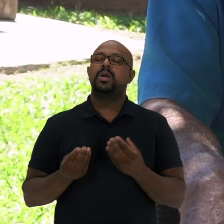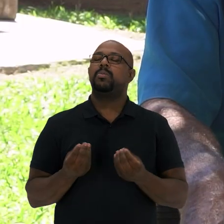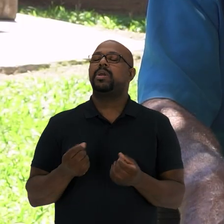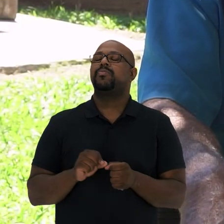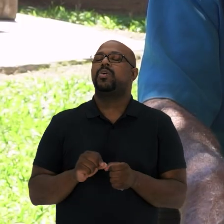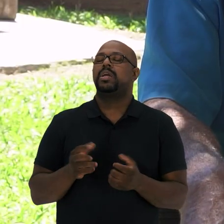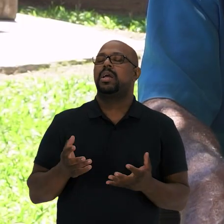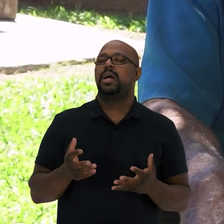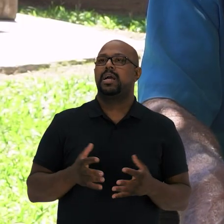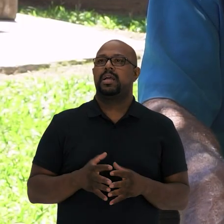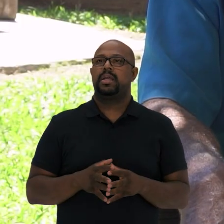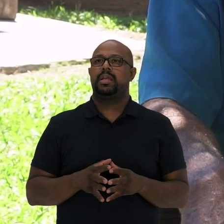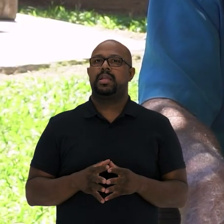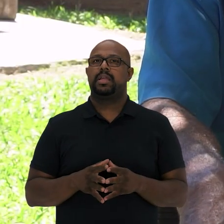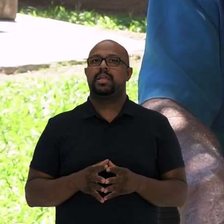Mas e como é que foi